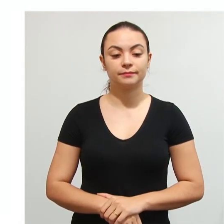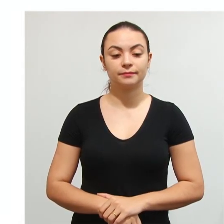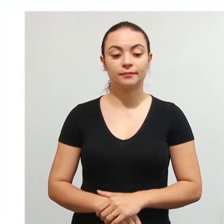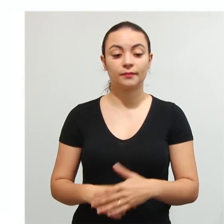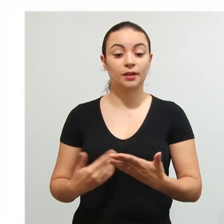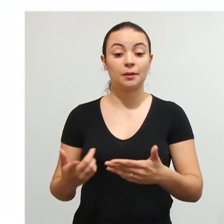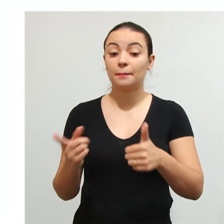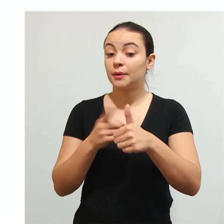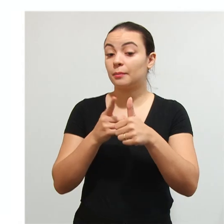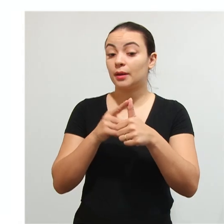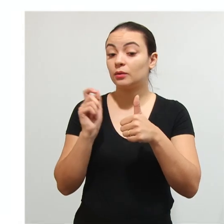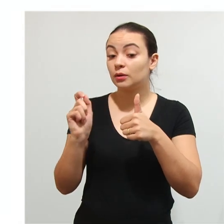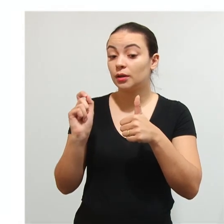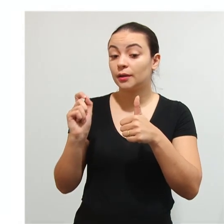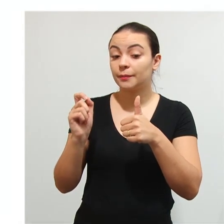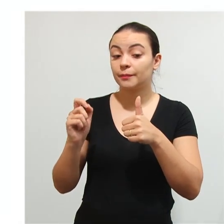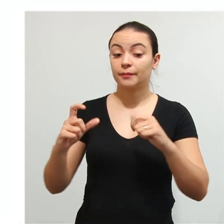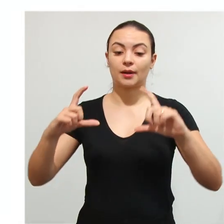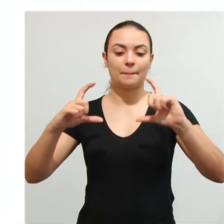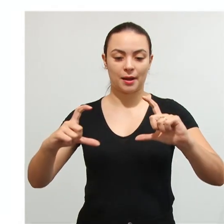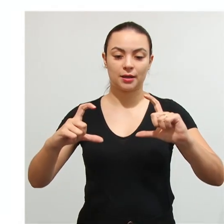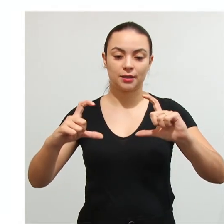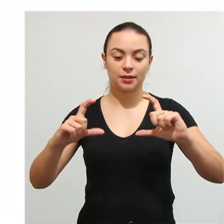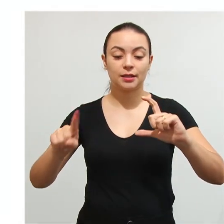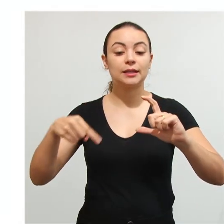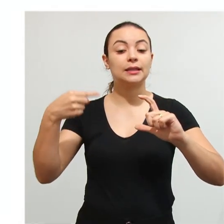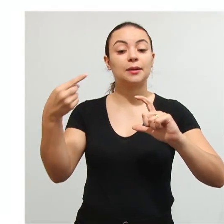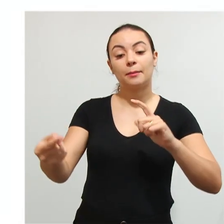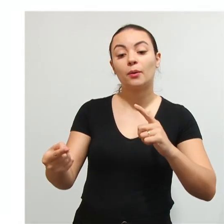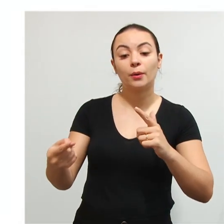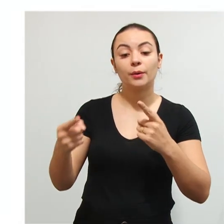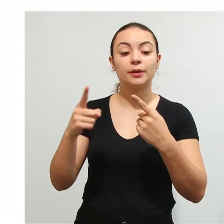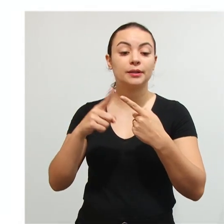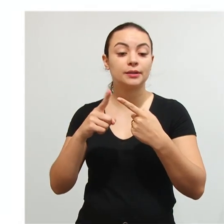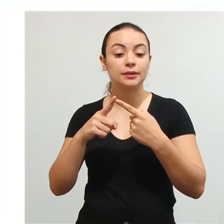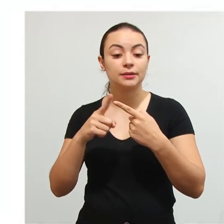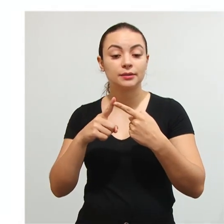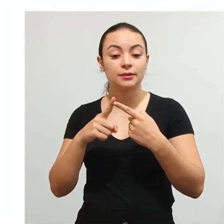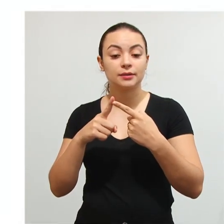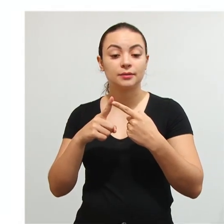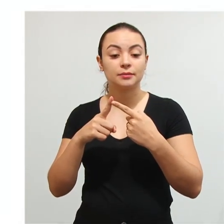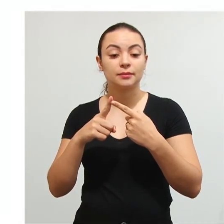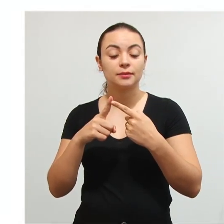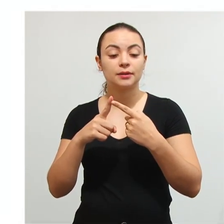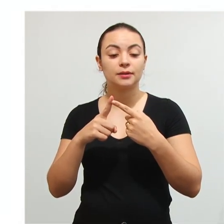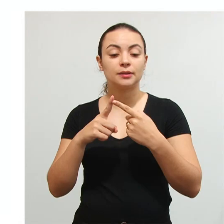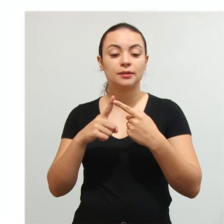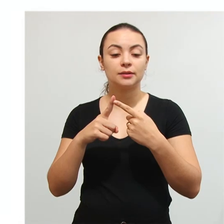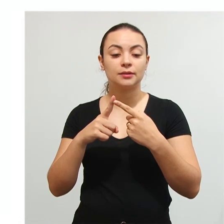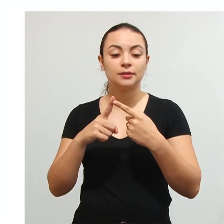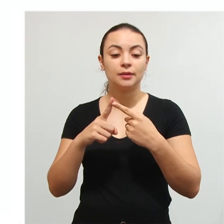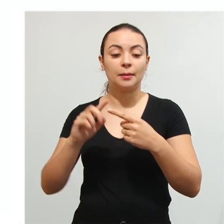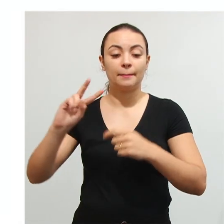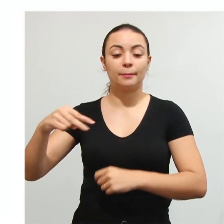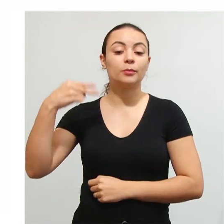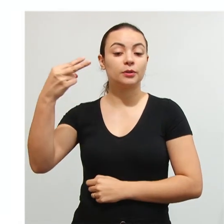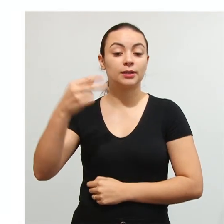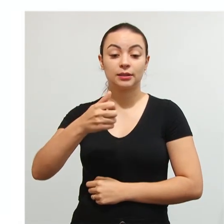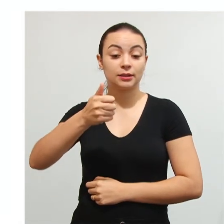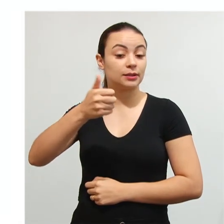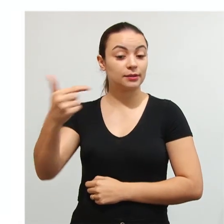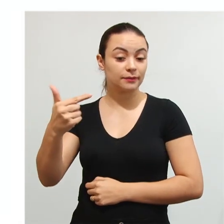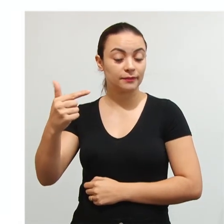a gente resolve primeiro primeiro que tá dentro do parênteses depois a potência feita a potência você resolve a